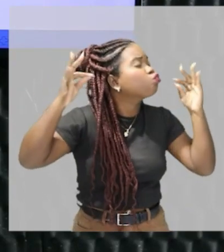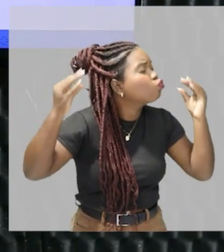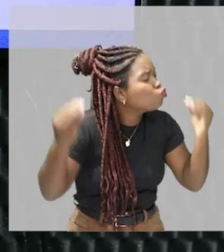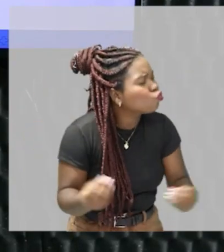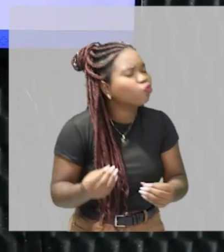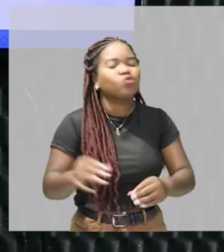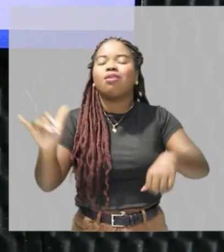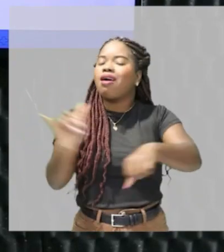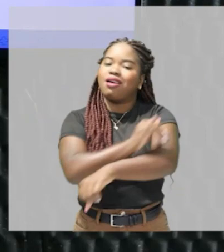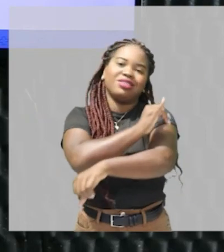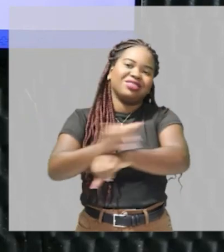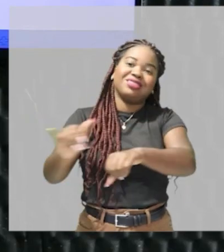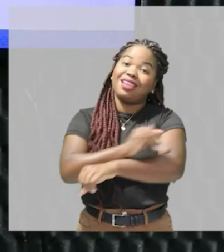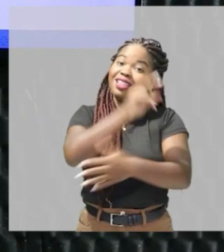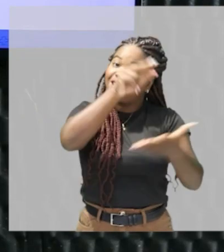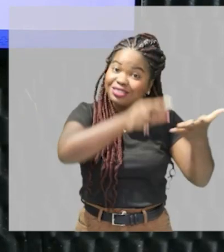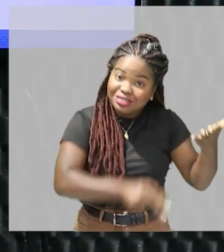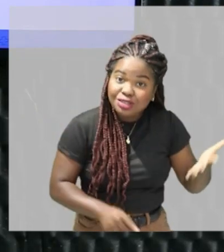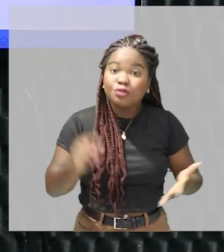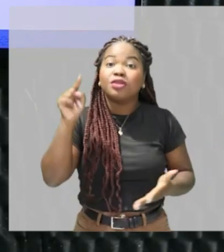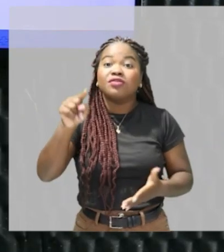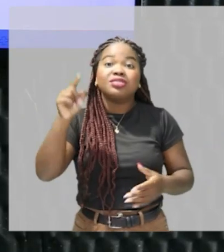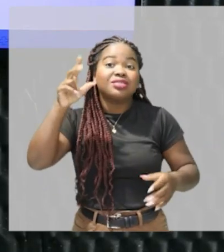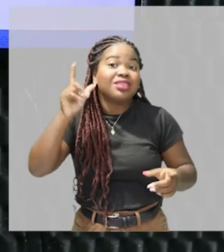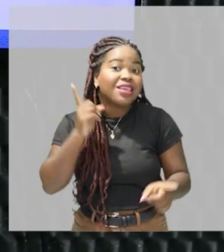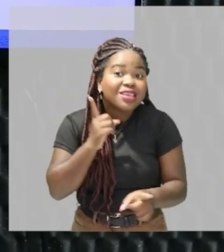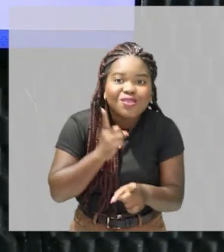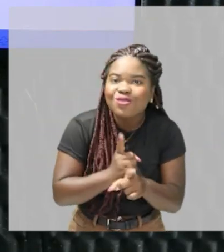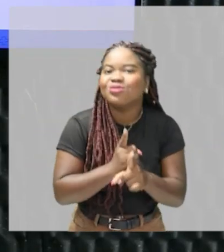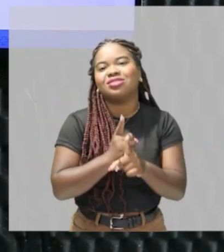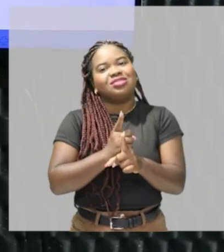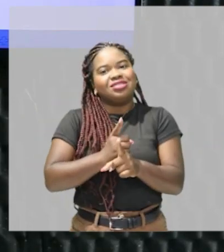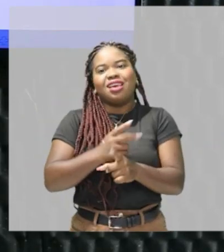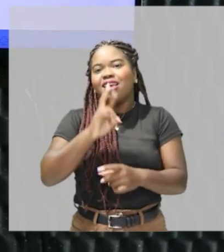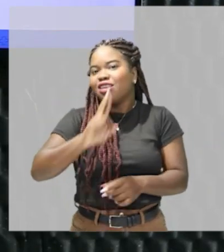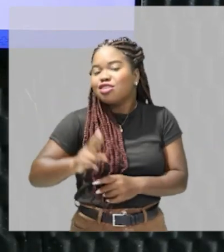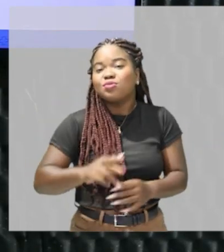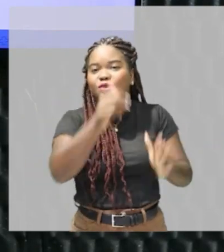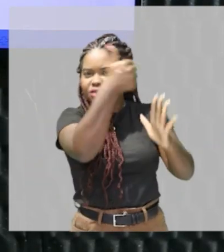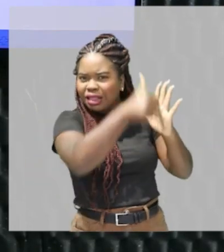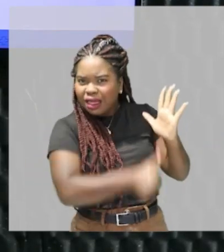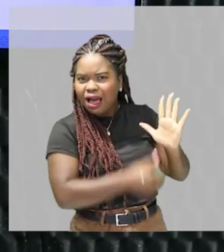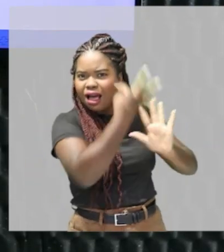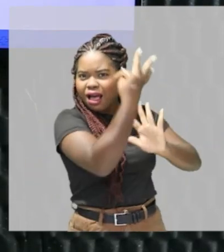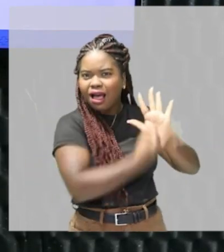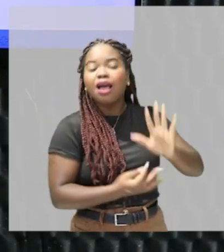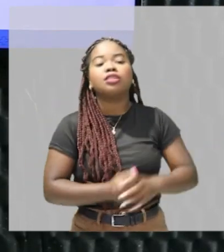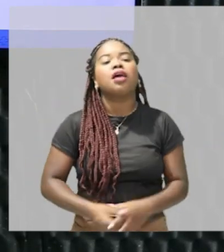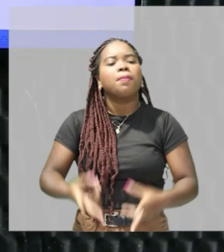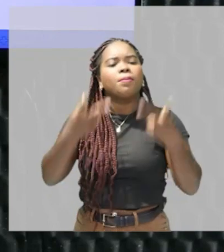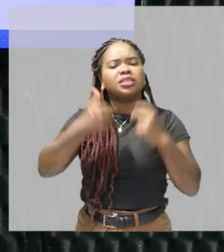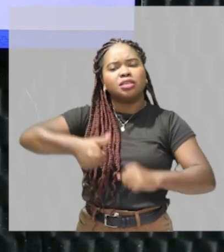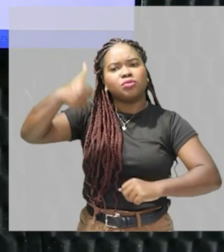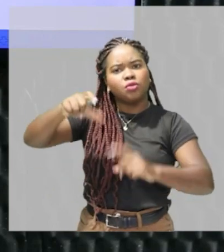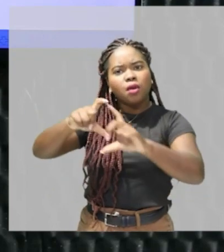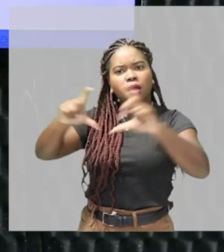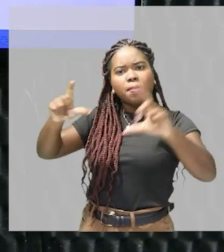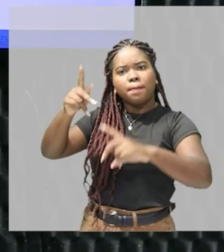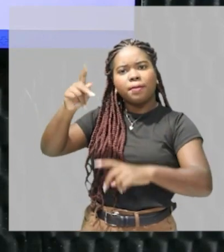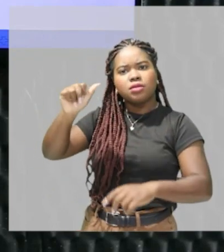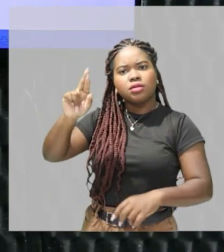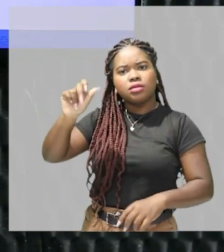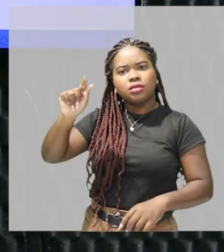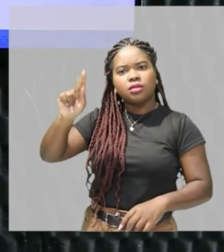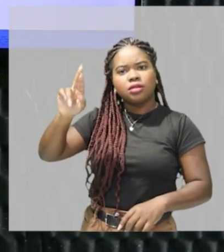é estratégia que você usa para fazer a interpretação. Olha aqui nesse primeiro parágrafo o destaque